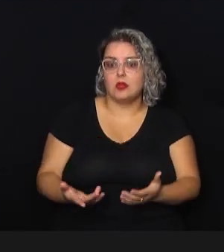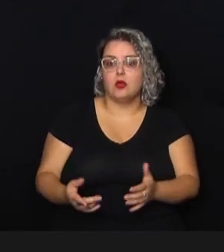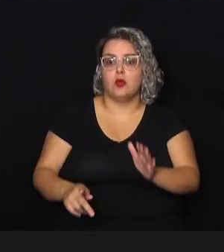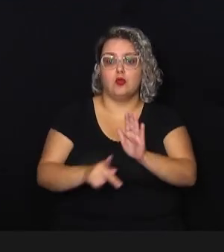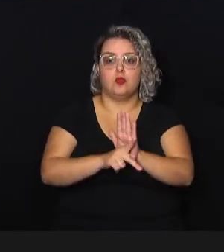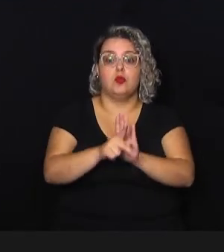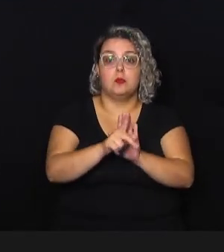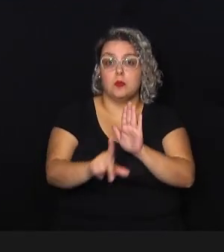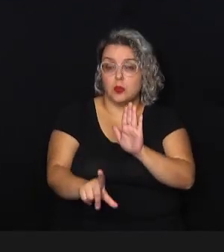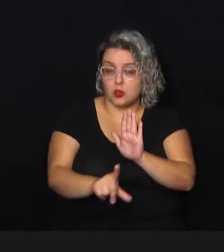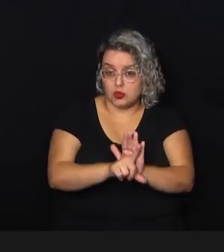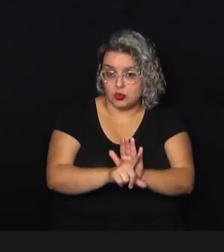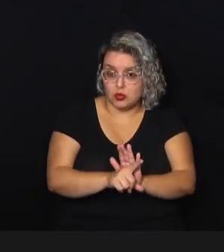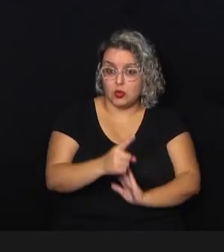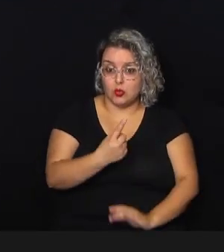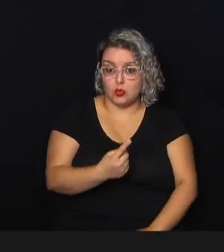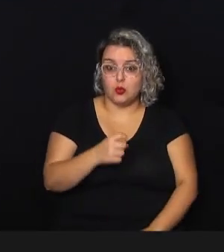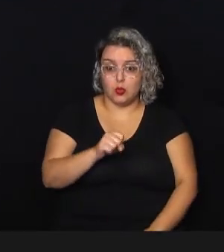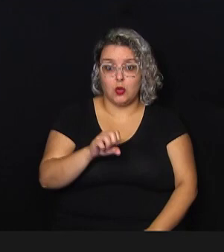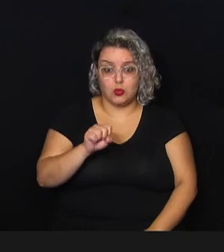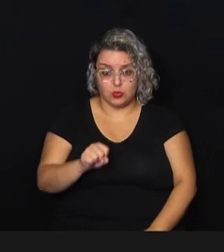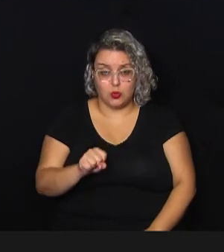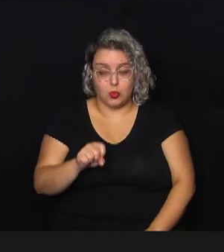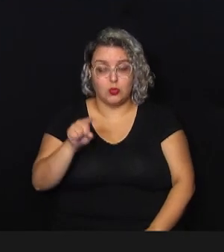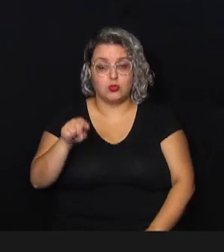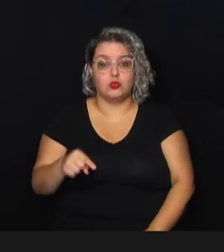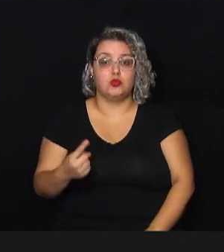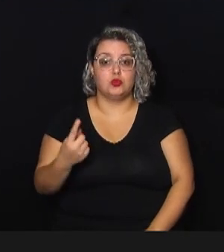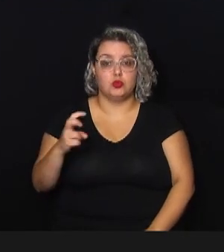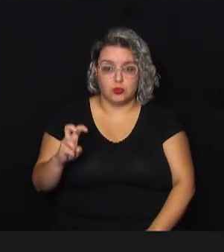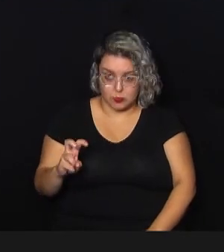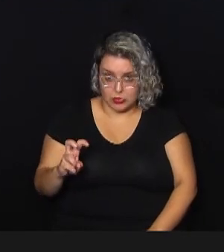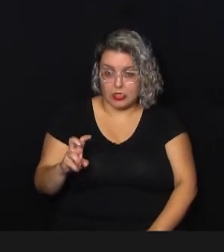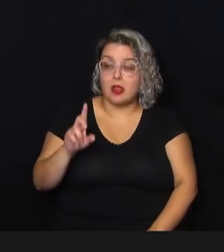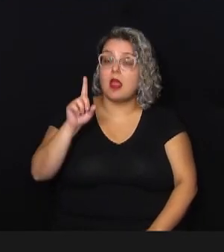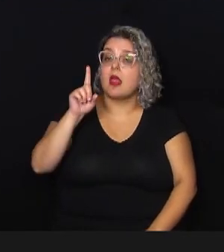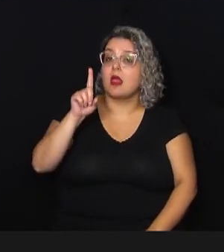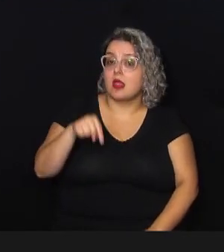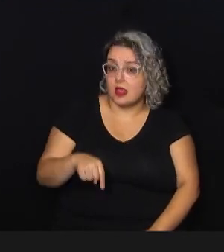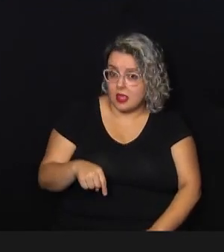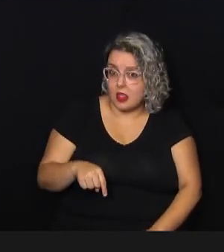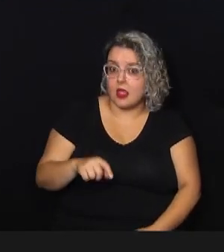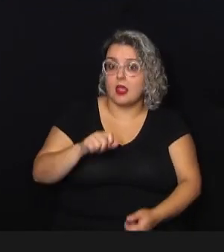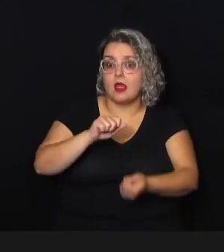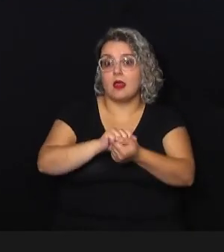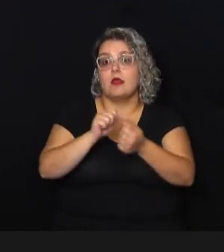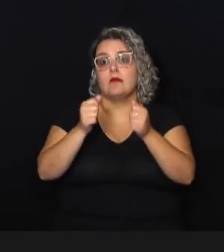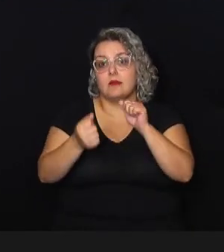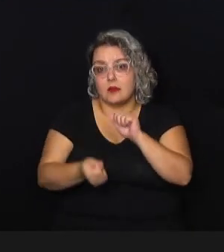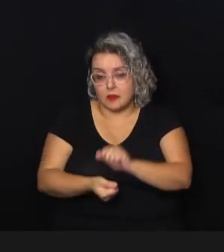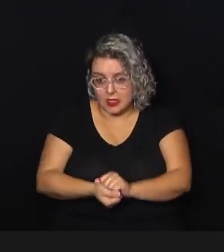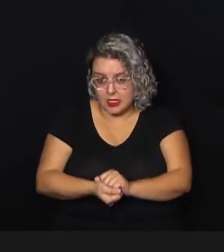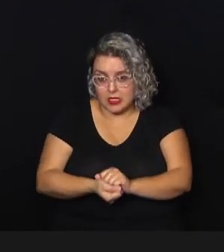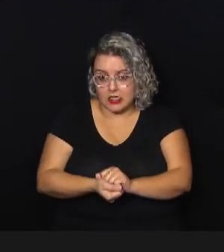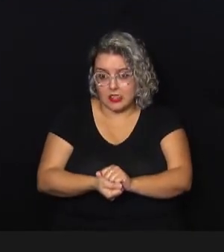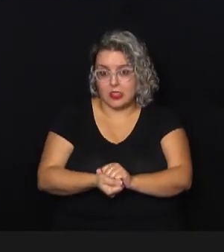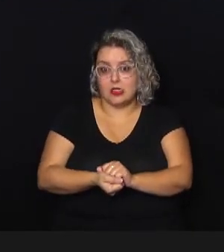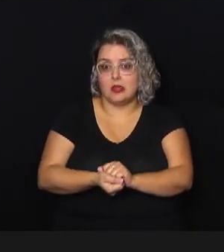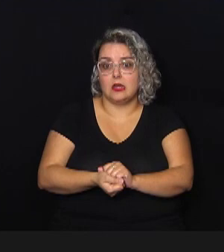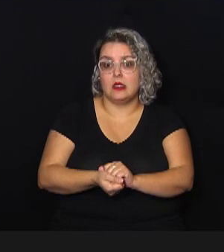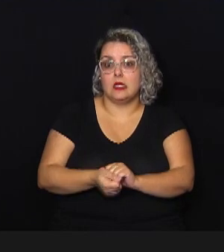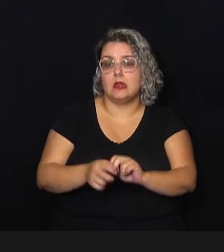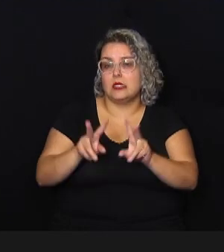projeto de lei 188 de 2015, que busca equiparar, né, esse